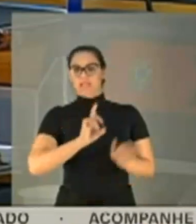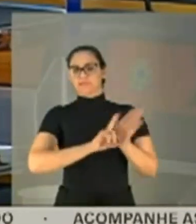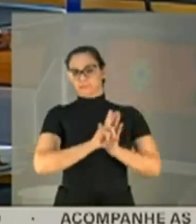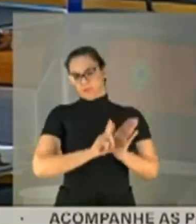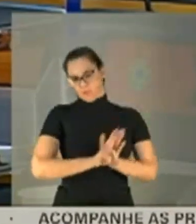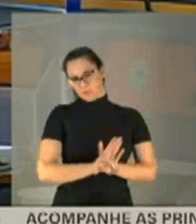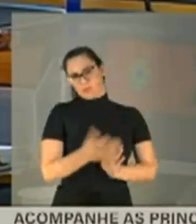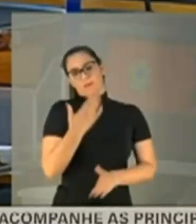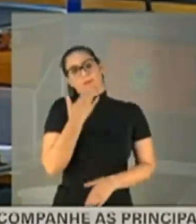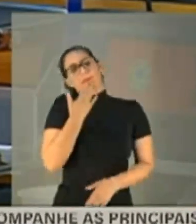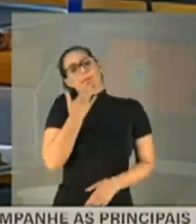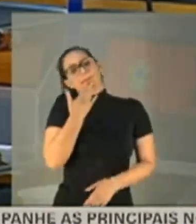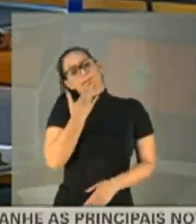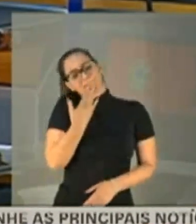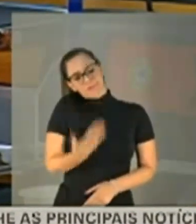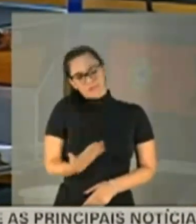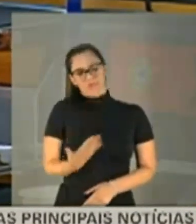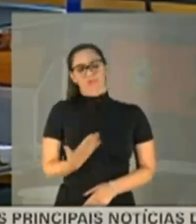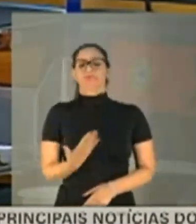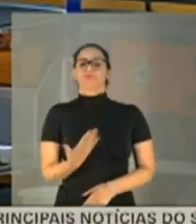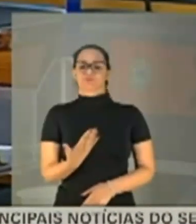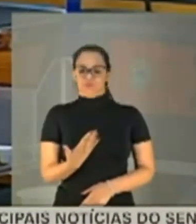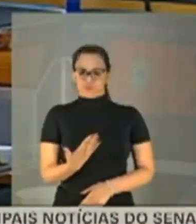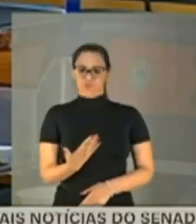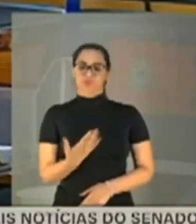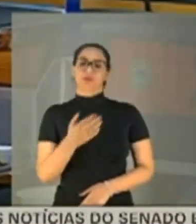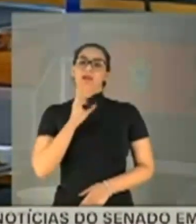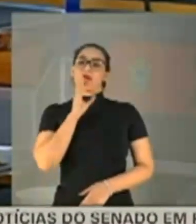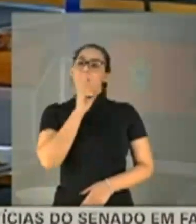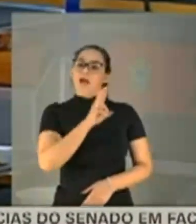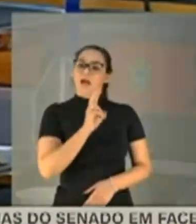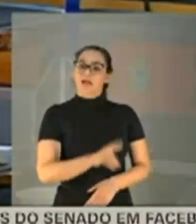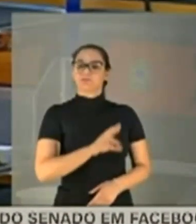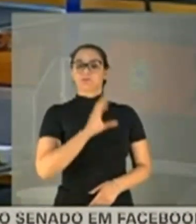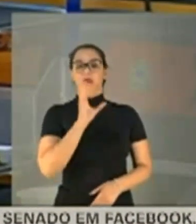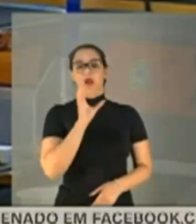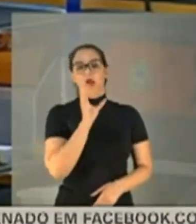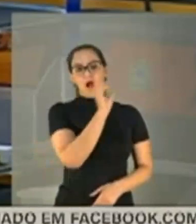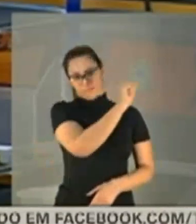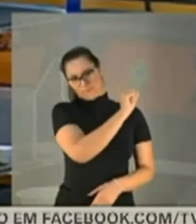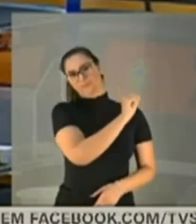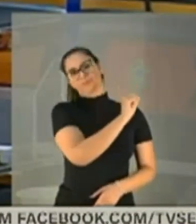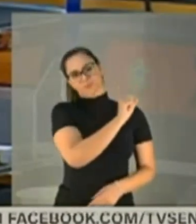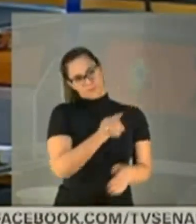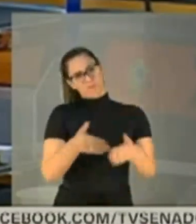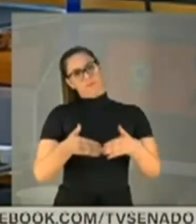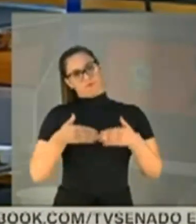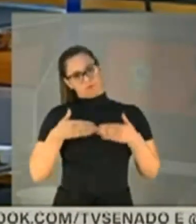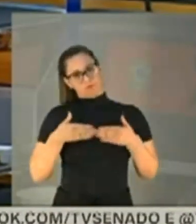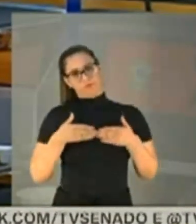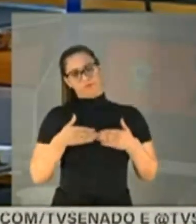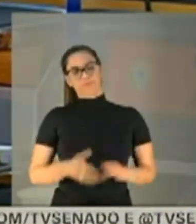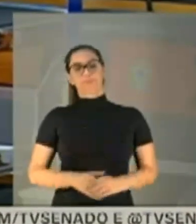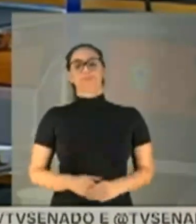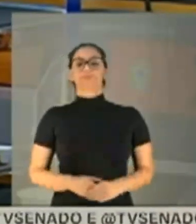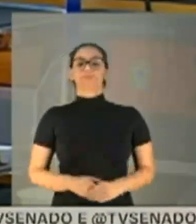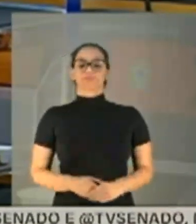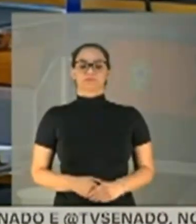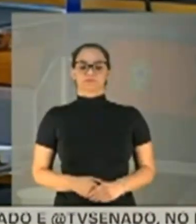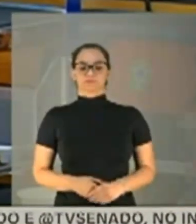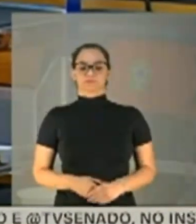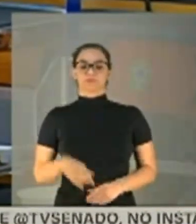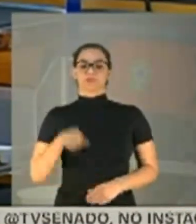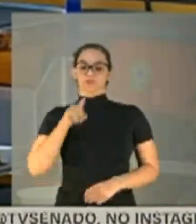eu pediria, se fosse possível, responder de forma muito objetiva, tá? O senhor falou